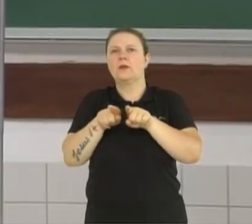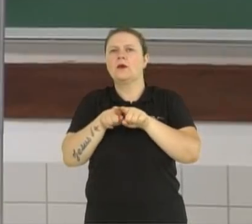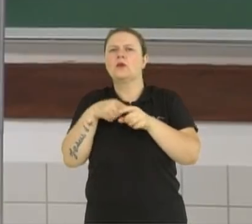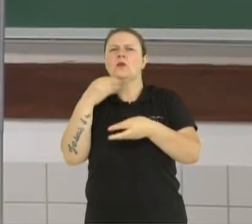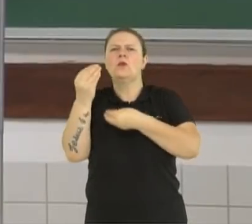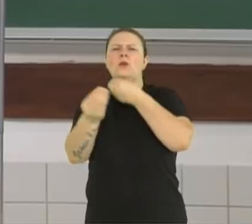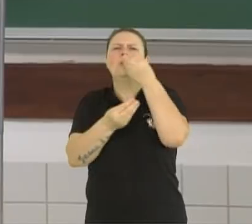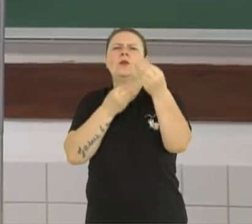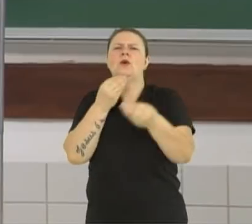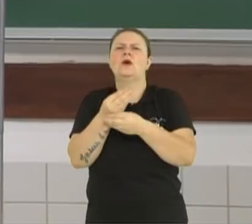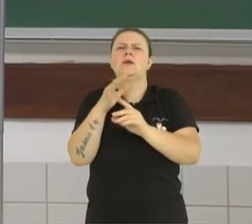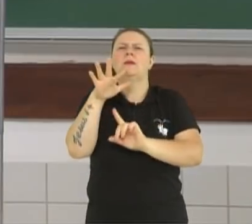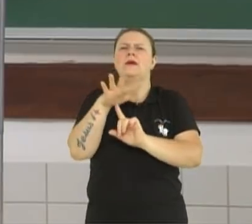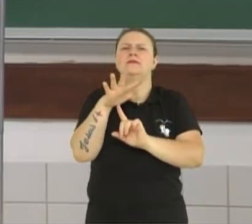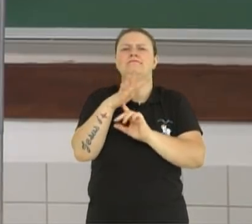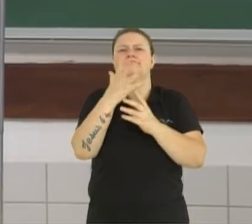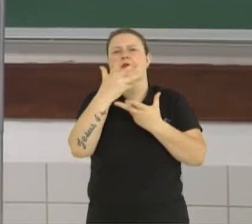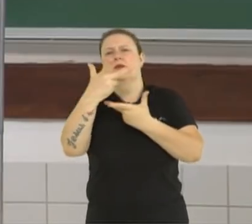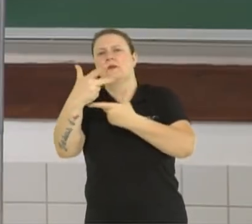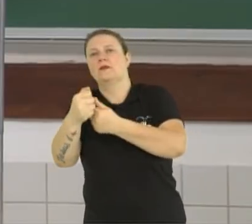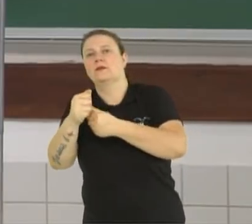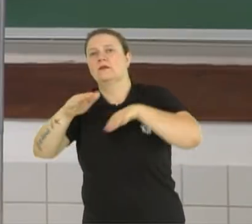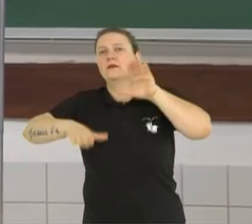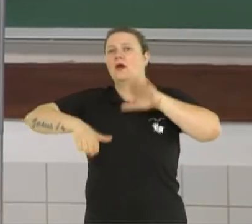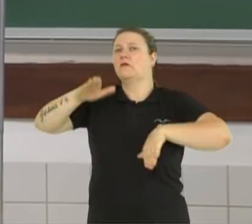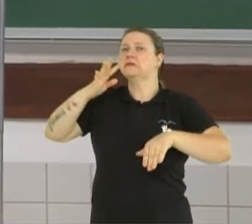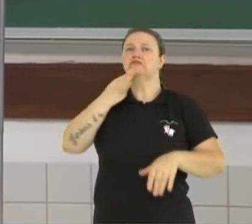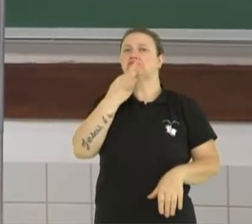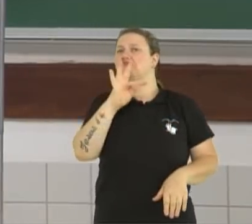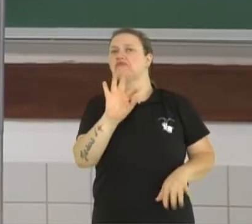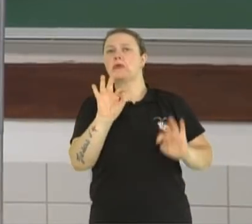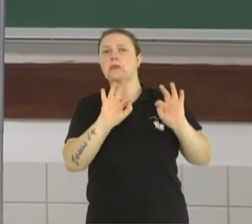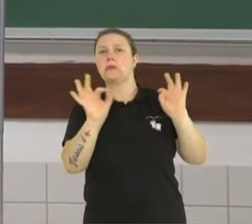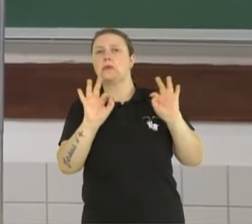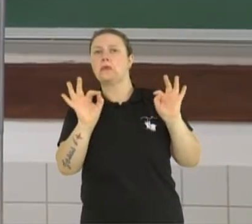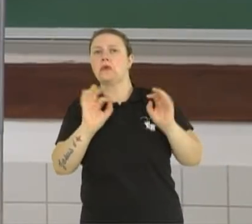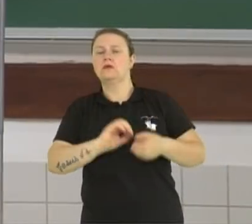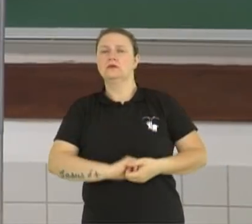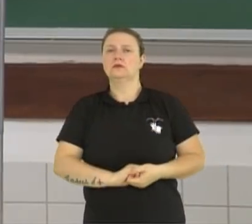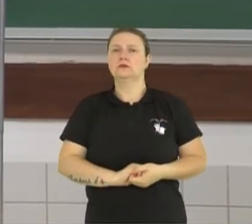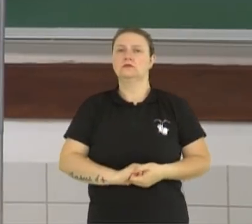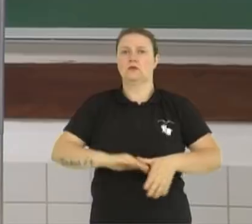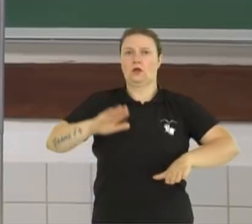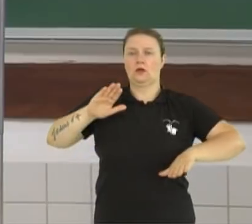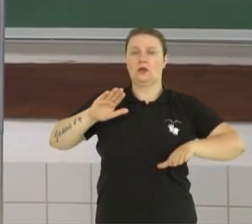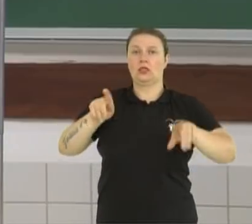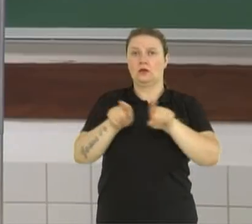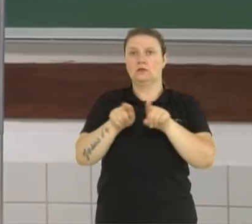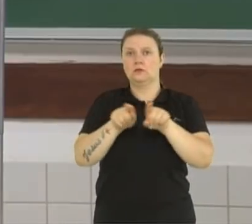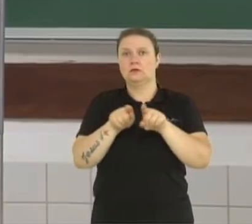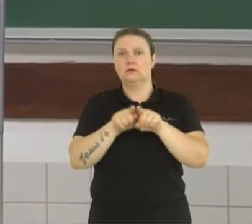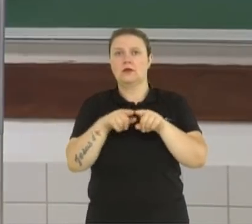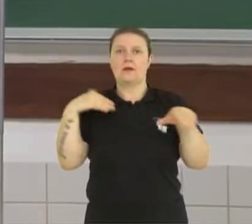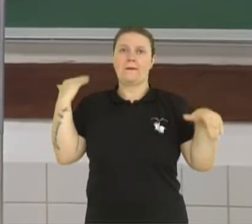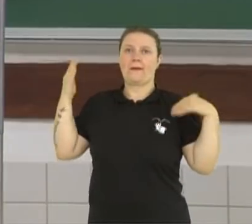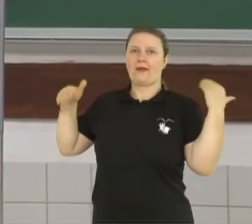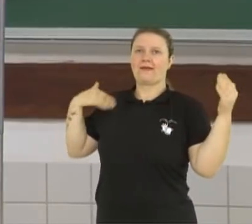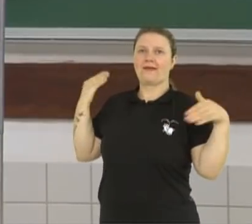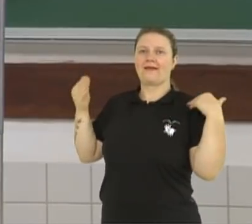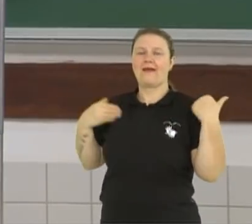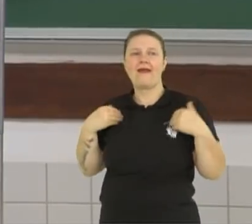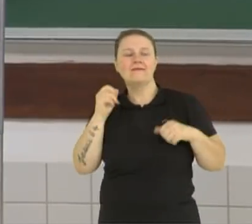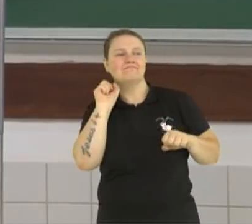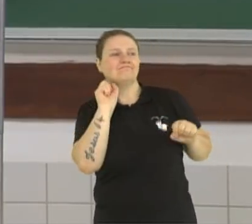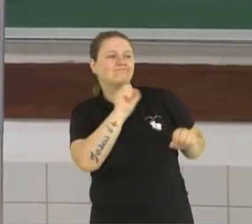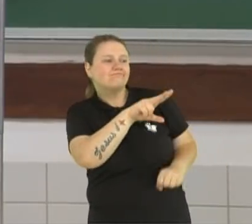é lindo e quantas belezas que a gente tem, às vezes a gente não conhece. Então, através ele faz esses passeios aí para